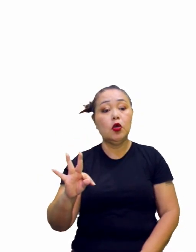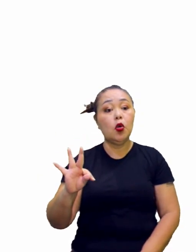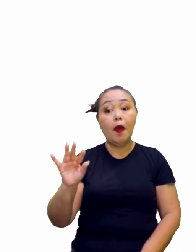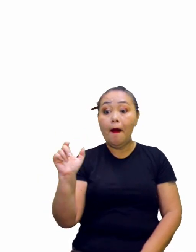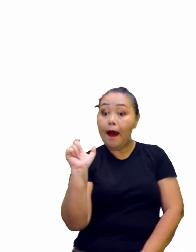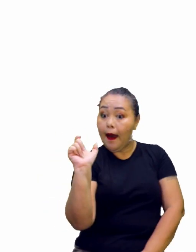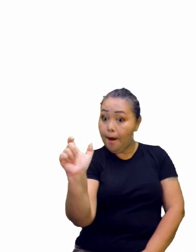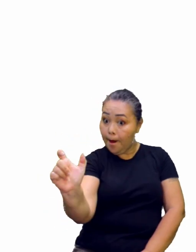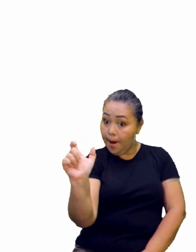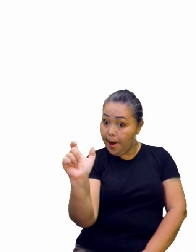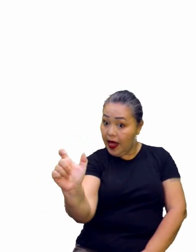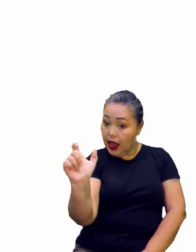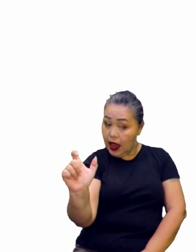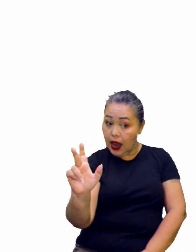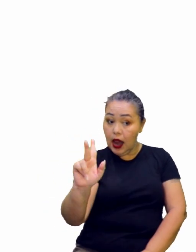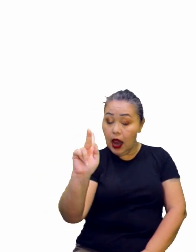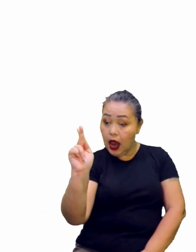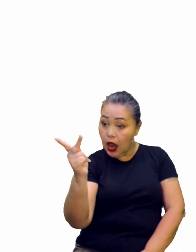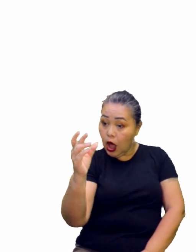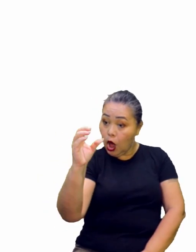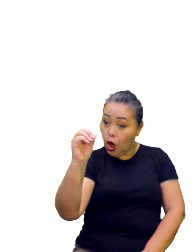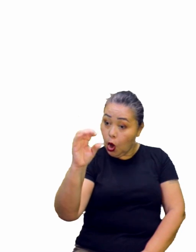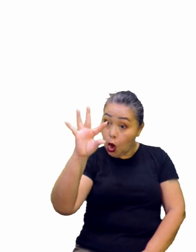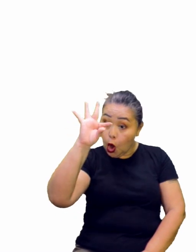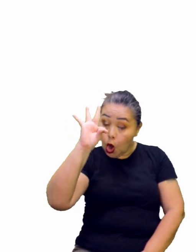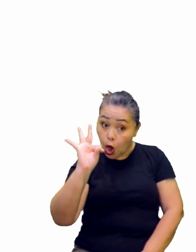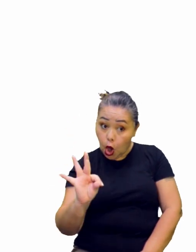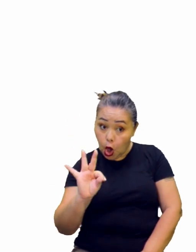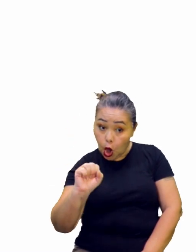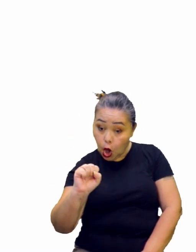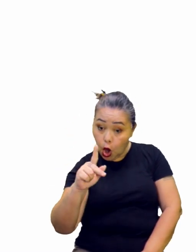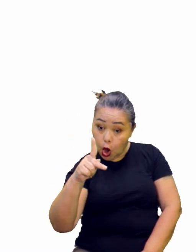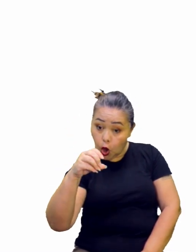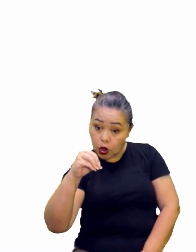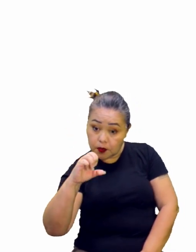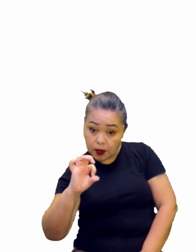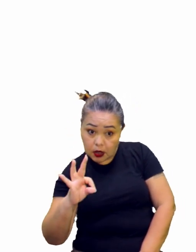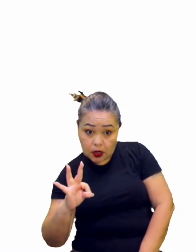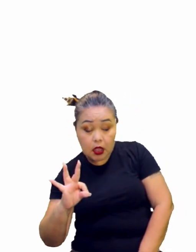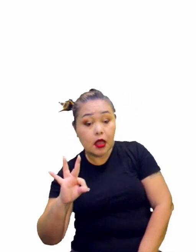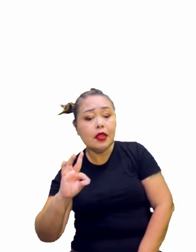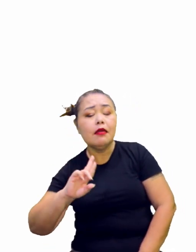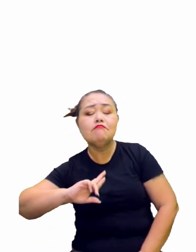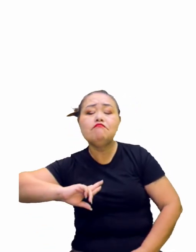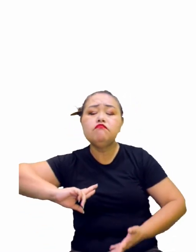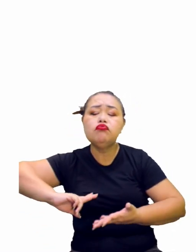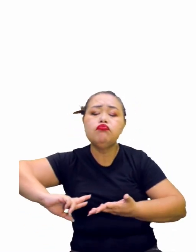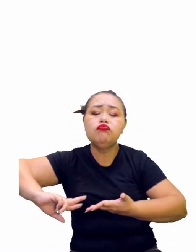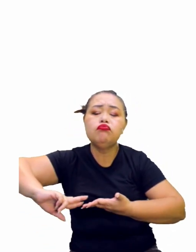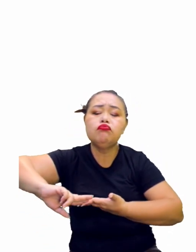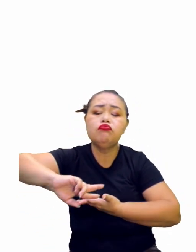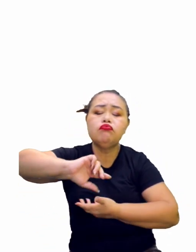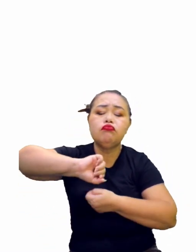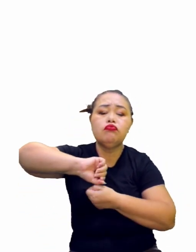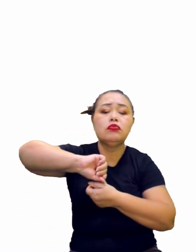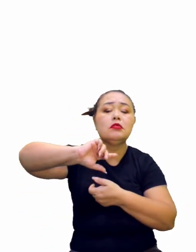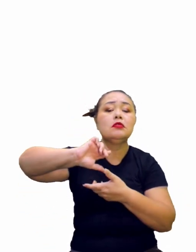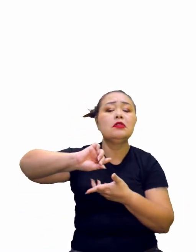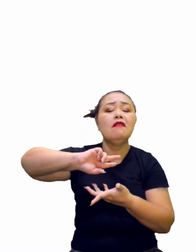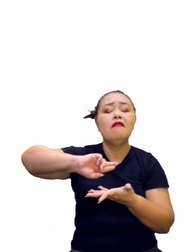termo hotspots de biodiversidade, lembra bem? Tem vários significados dependendo do